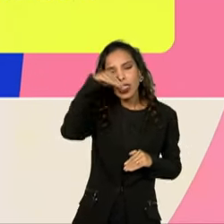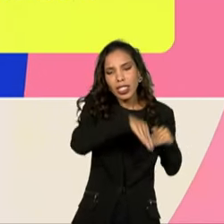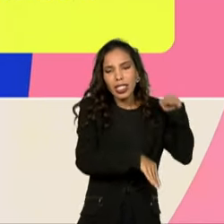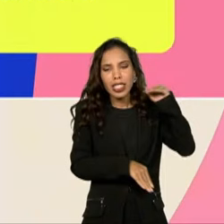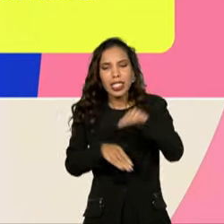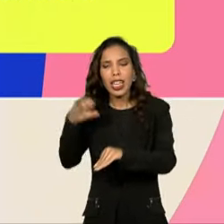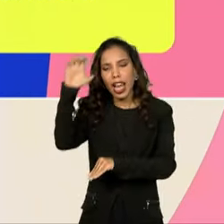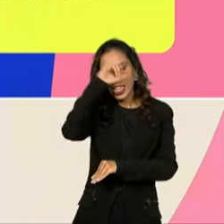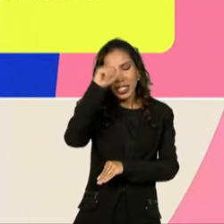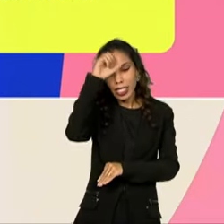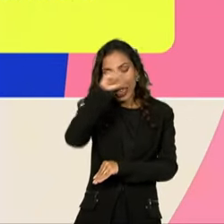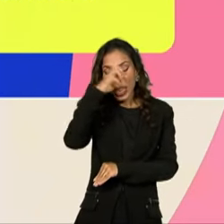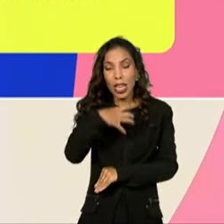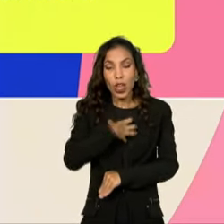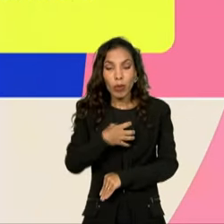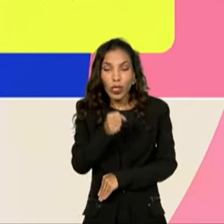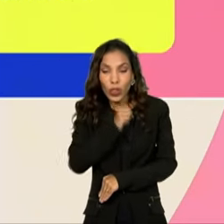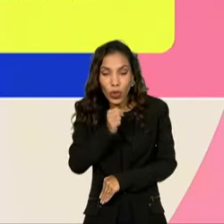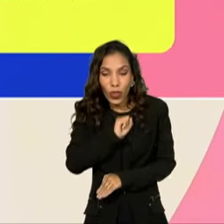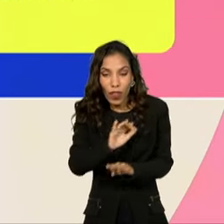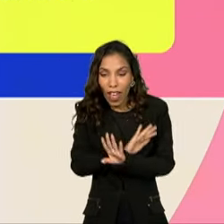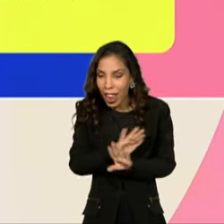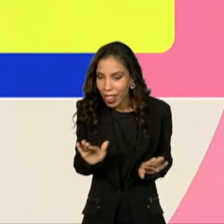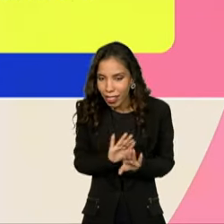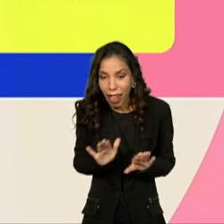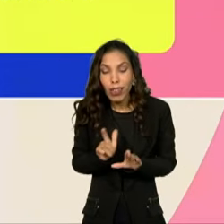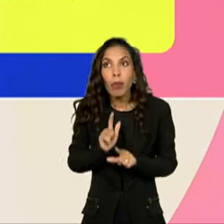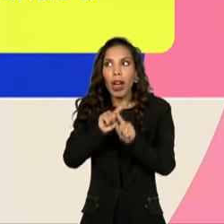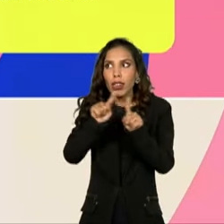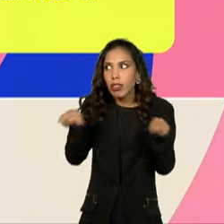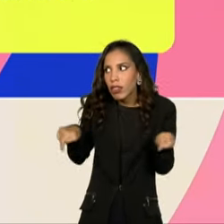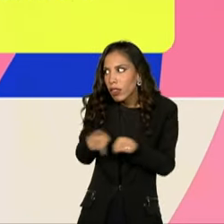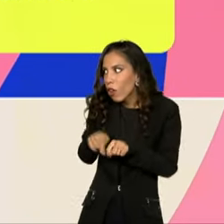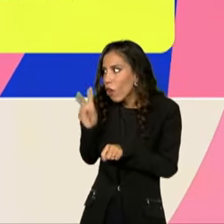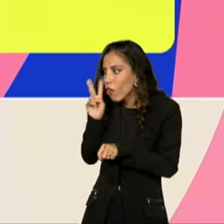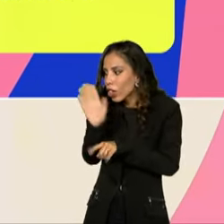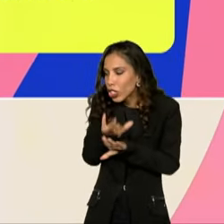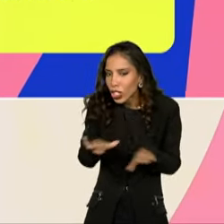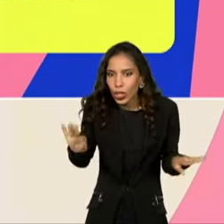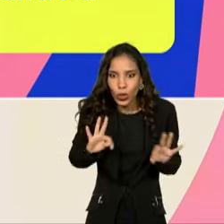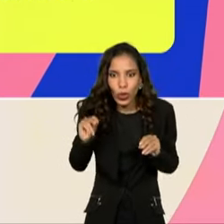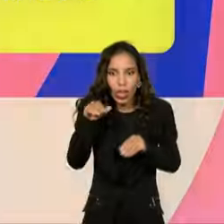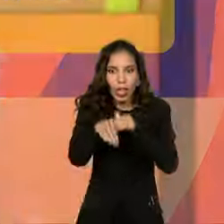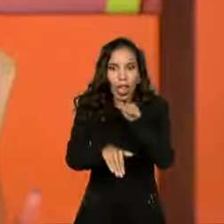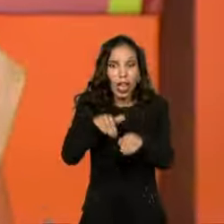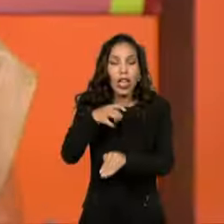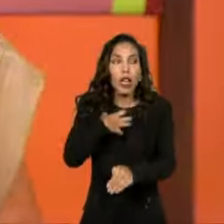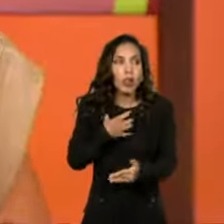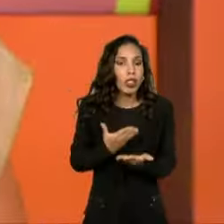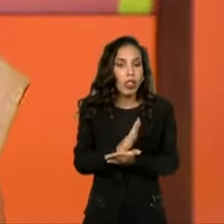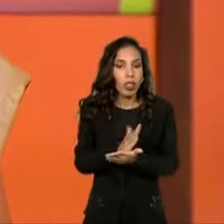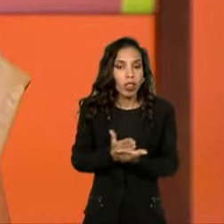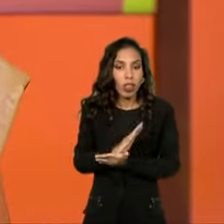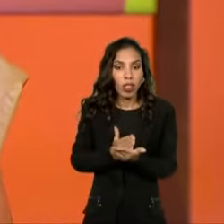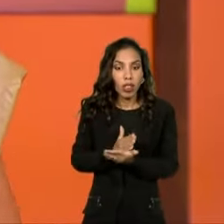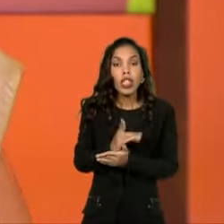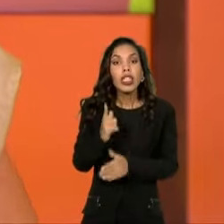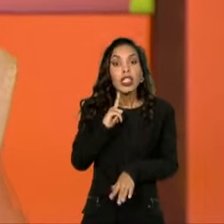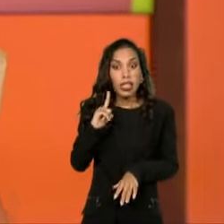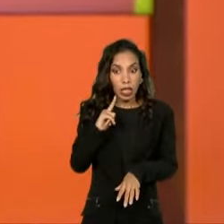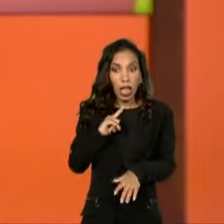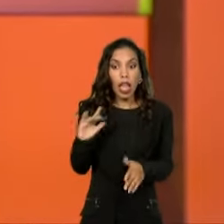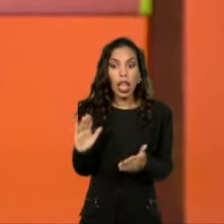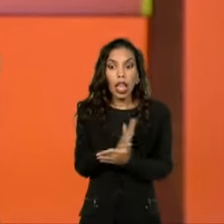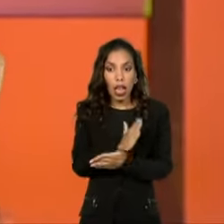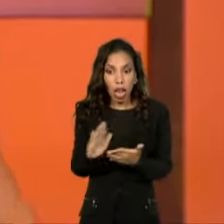sinto velha, mas na piscina, com toda a criançada nadando a valer, fico desconfortável. E aí, Fátima? Olha, tem alguns lugares que tem aulas para as pessoas que